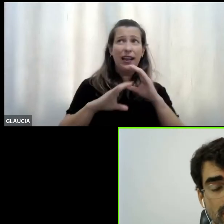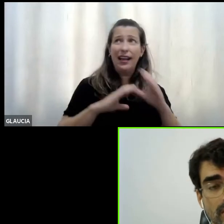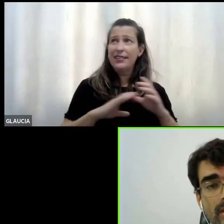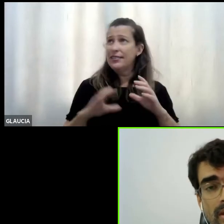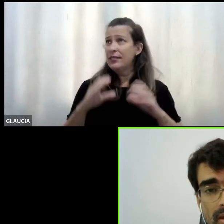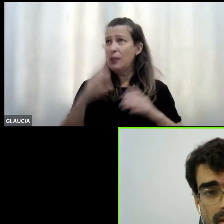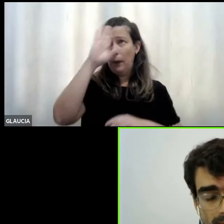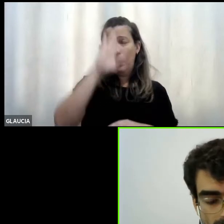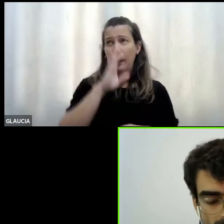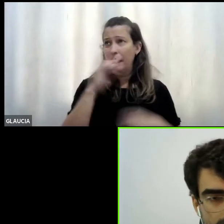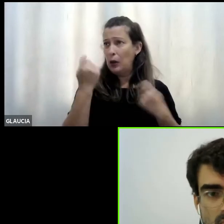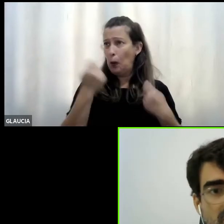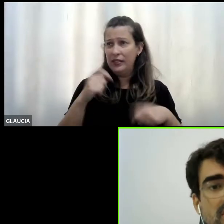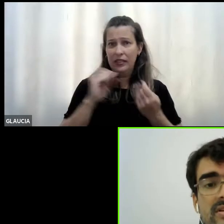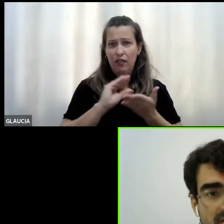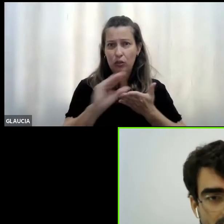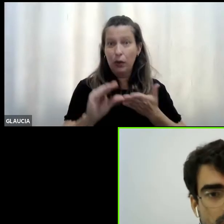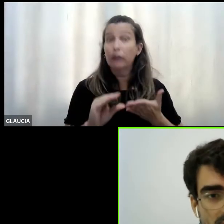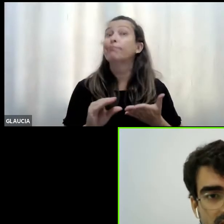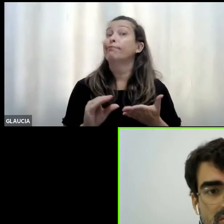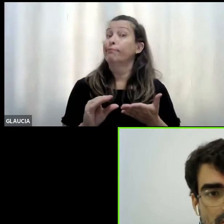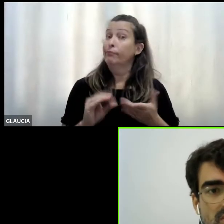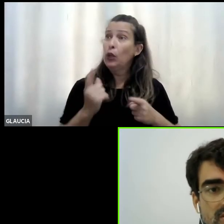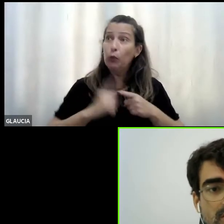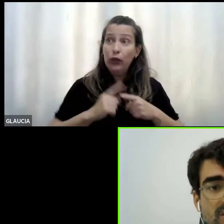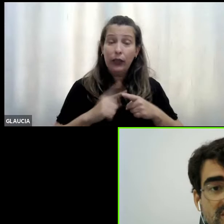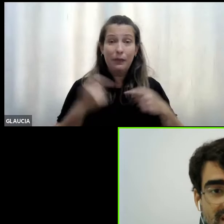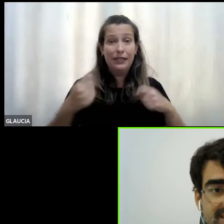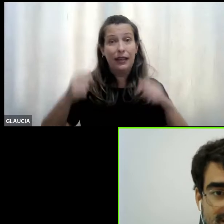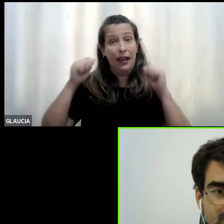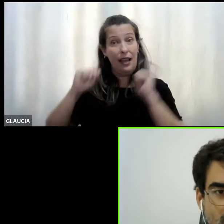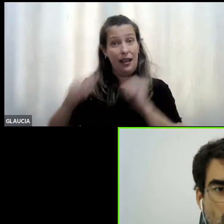investimento, porque tem que se gastar com educação,